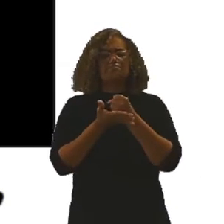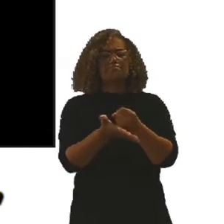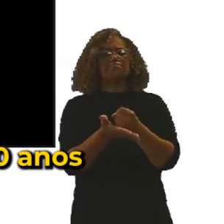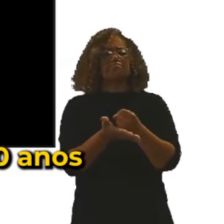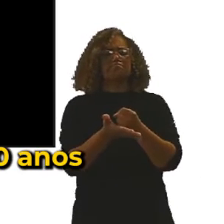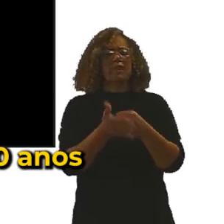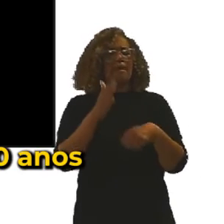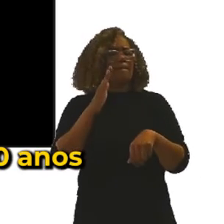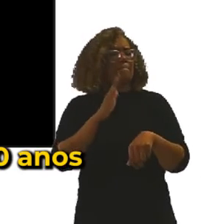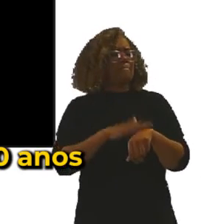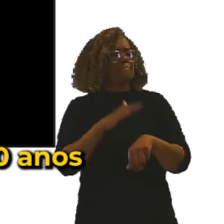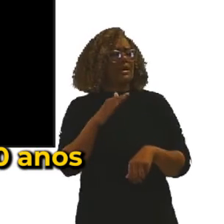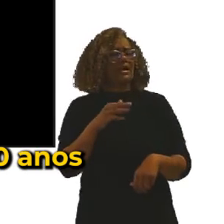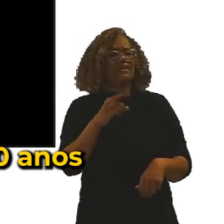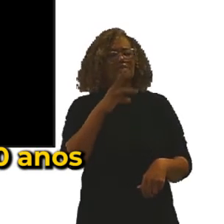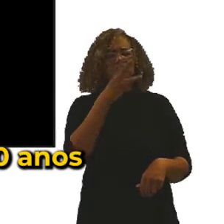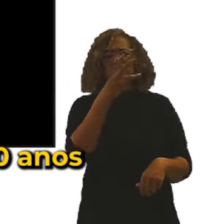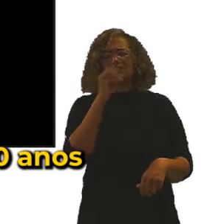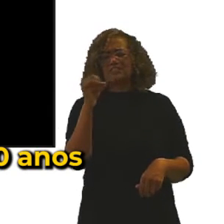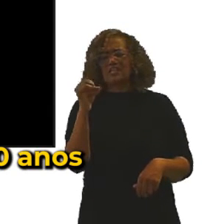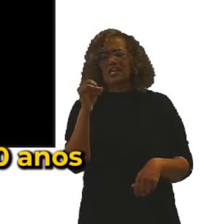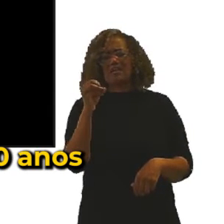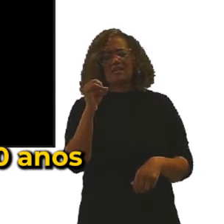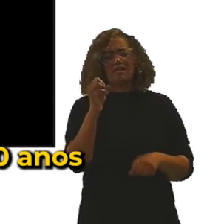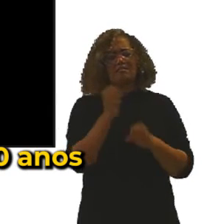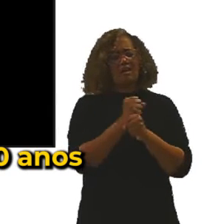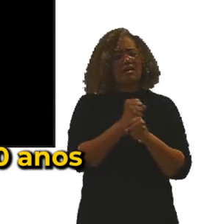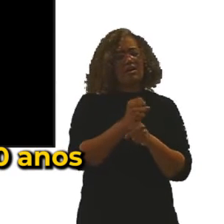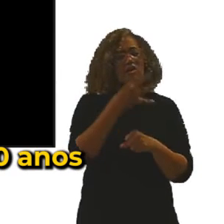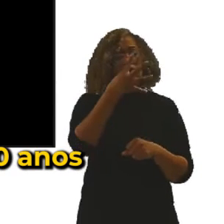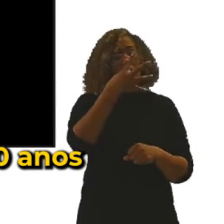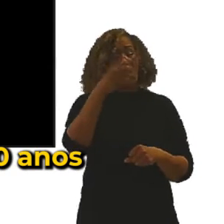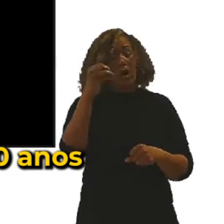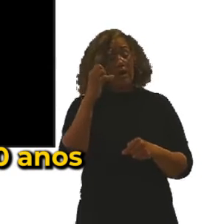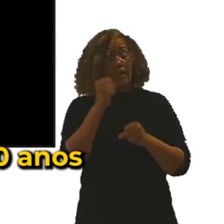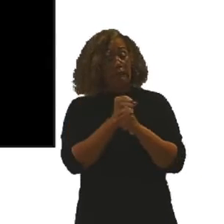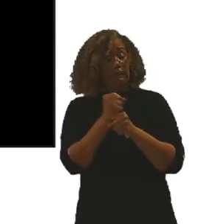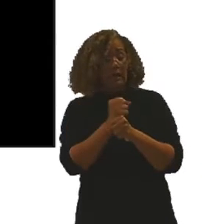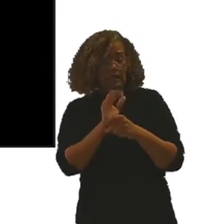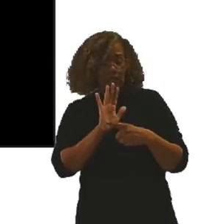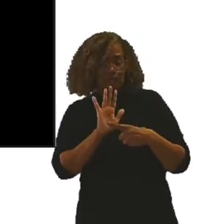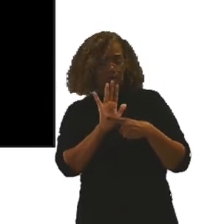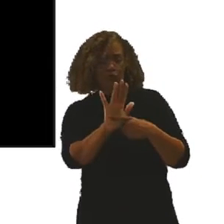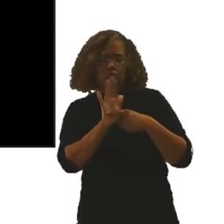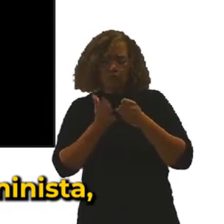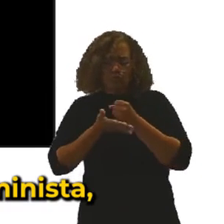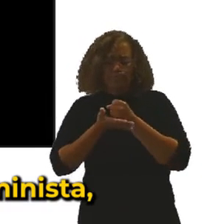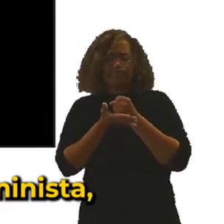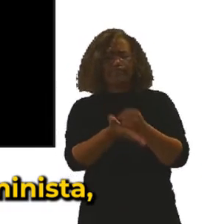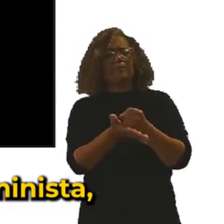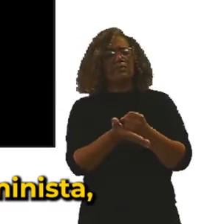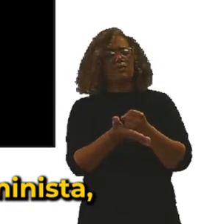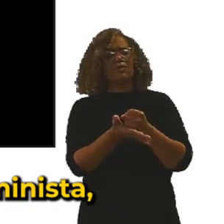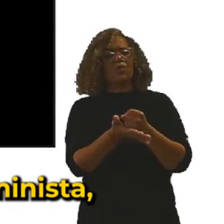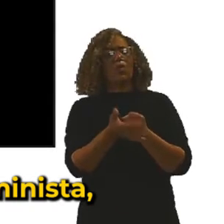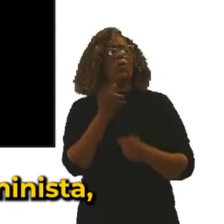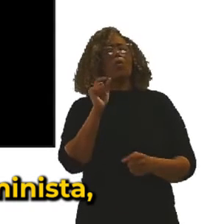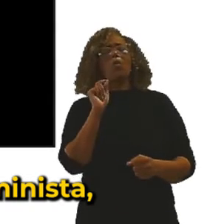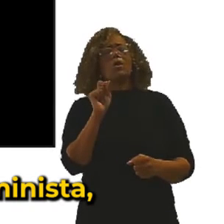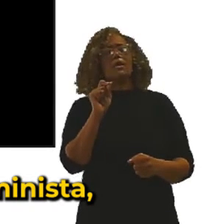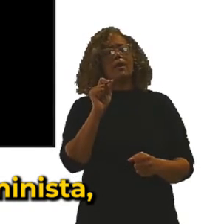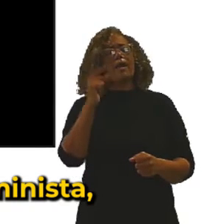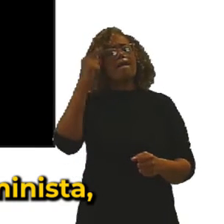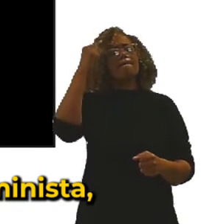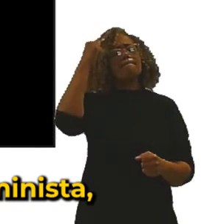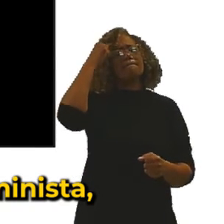de 3 décadas, há mais de 30 anos, 40 anos, para que o pensamento,